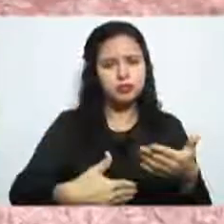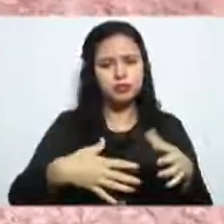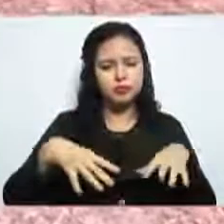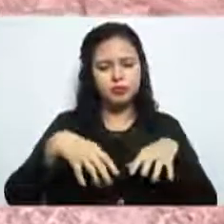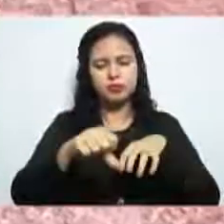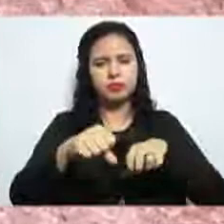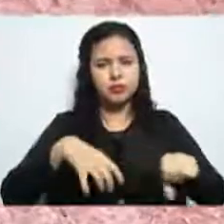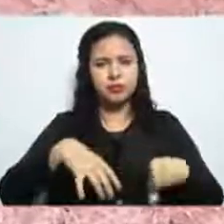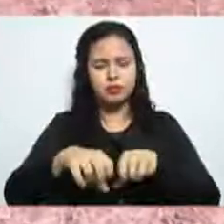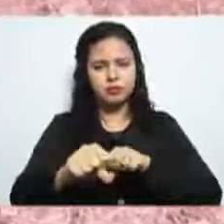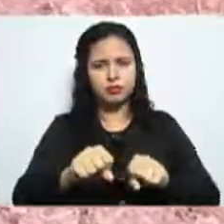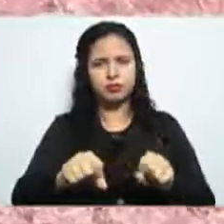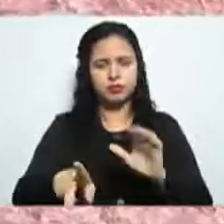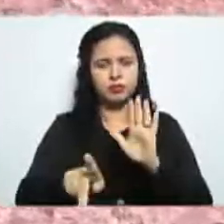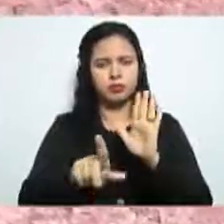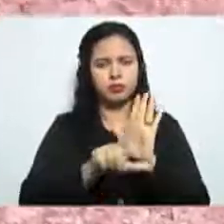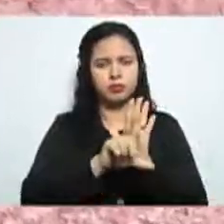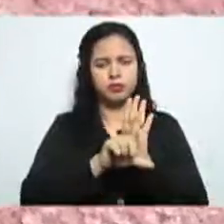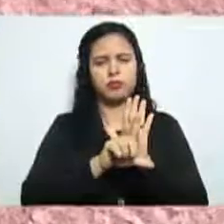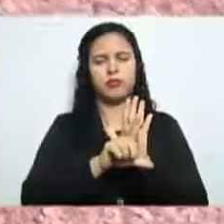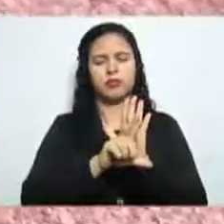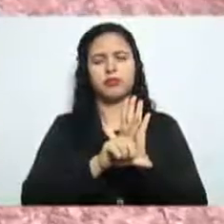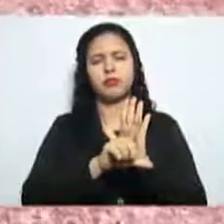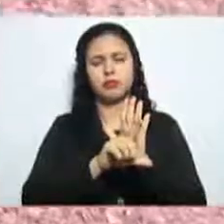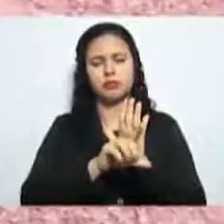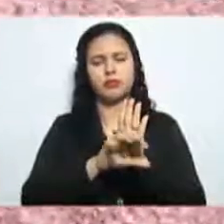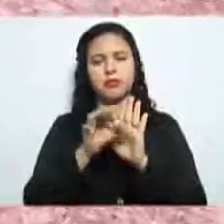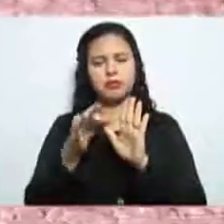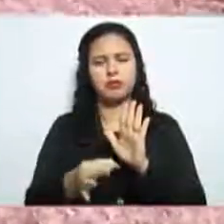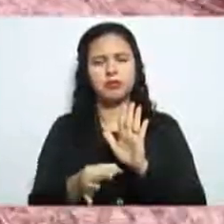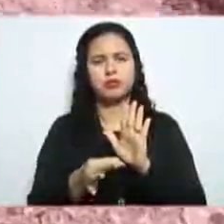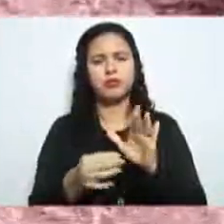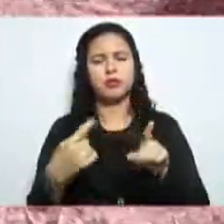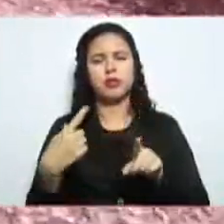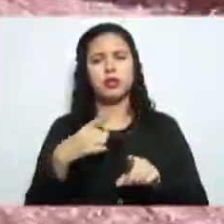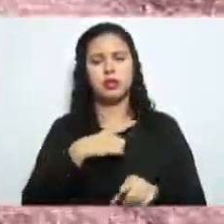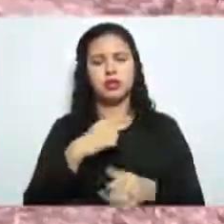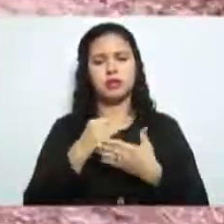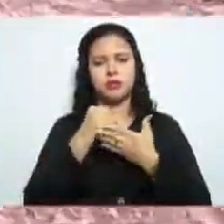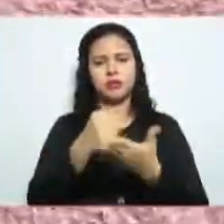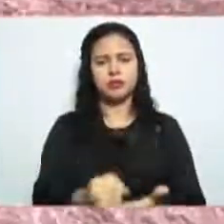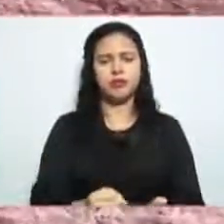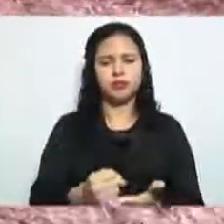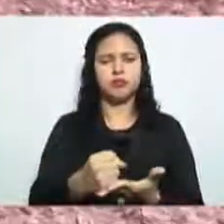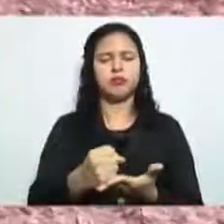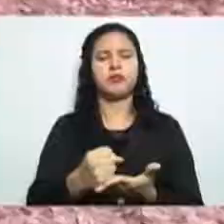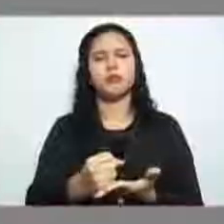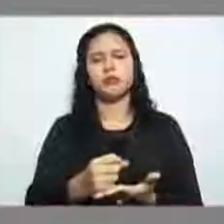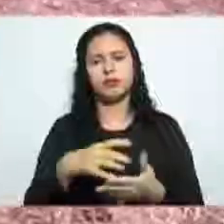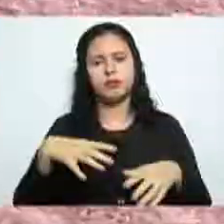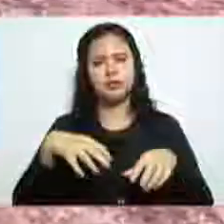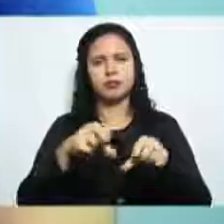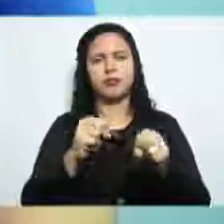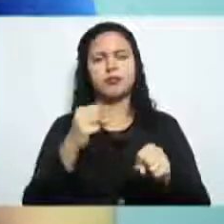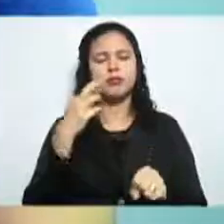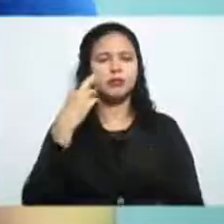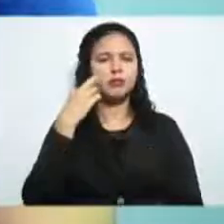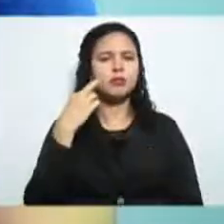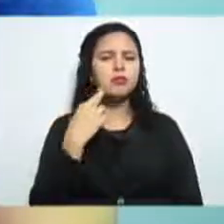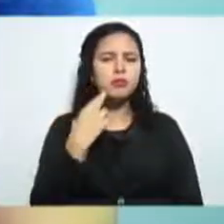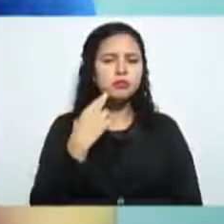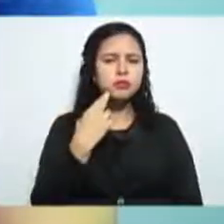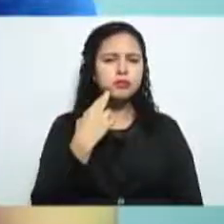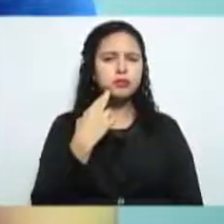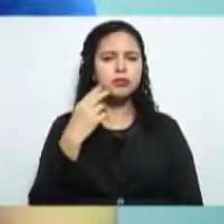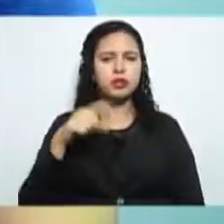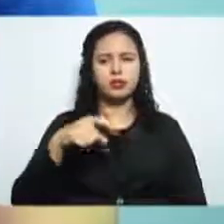né, regulamentado aí por volta da década de 70, quando houve o estímulo para ocupar o estado. E essa ocupação ocorreu principalmente